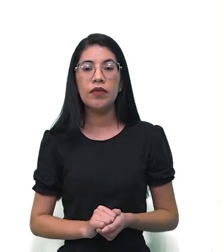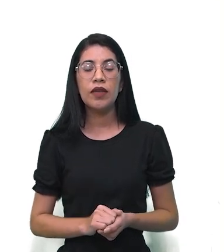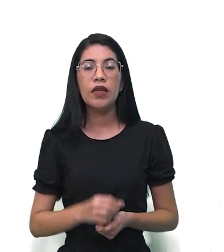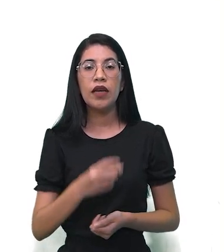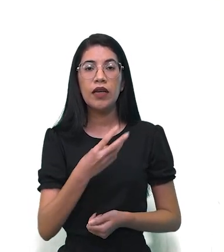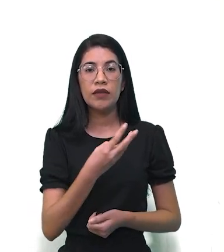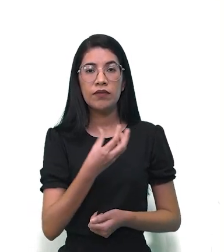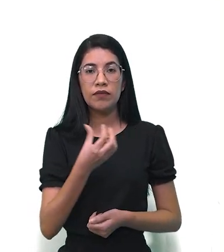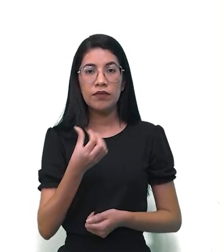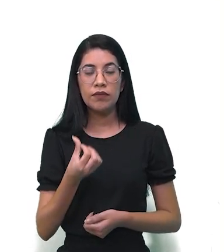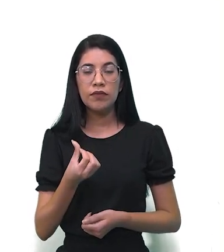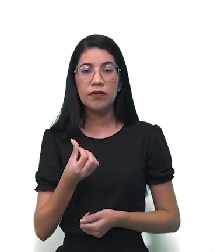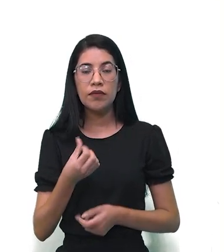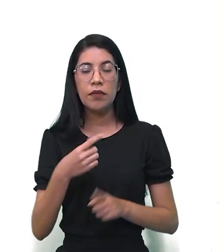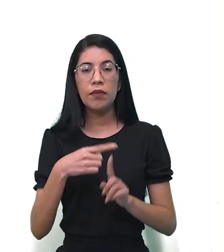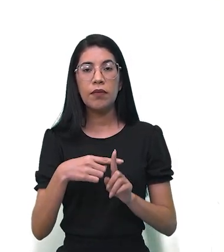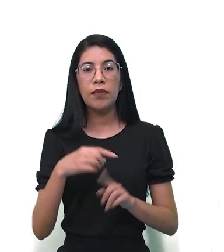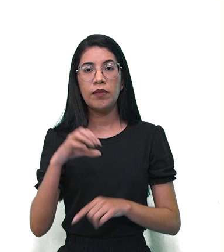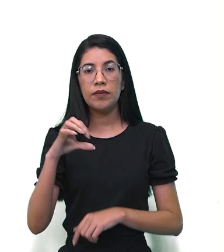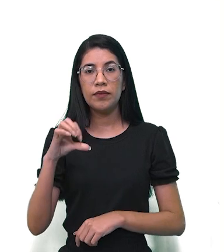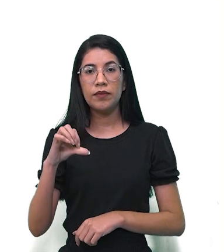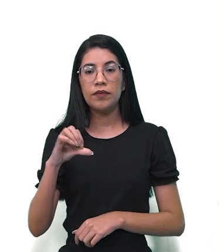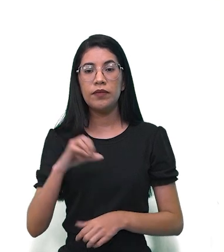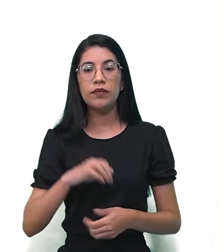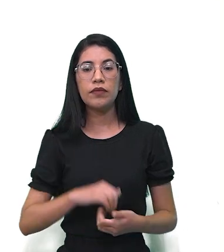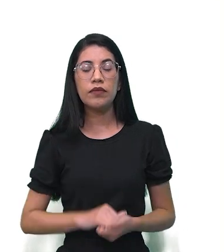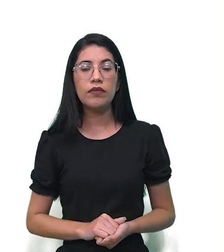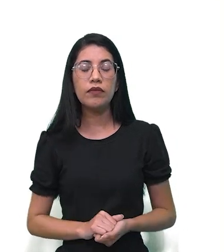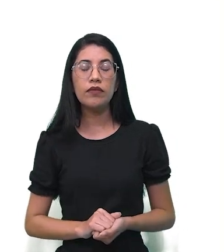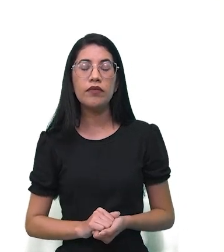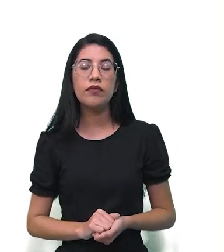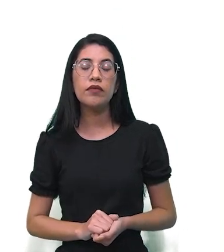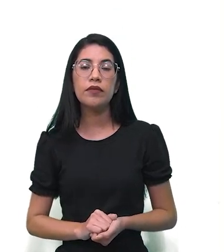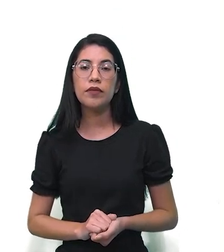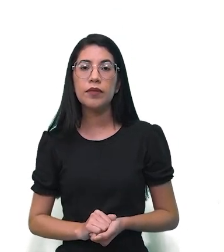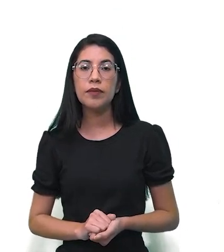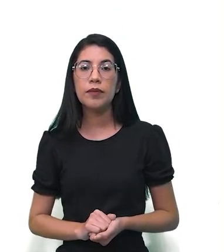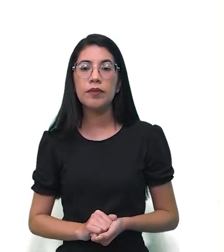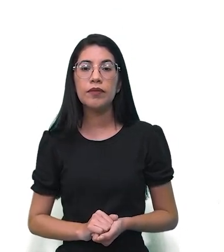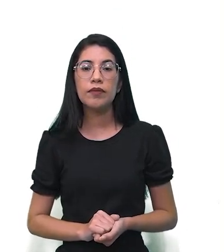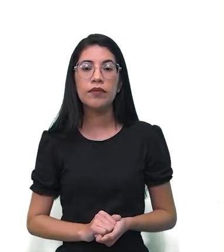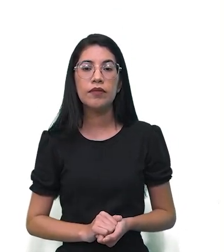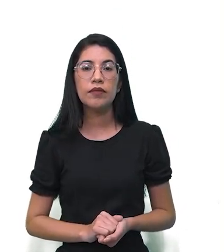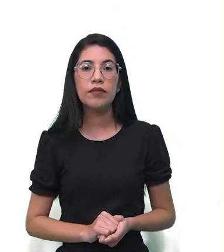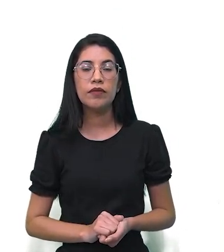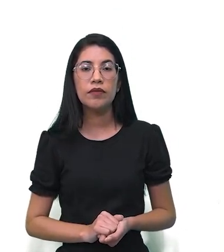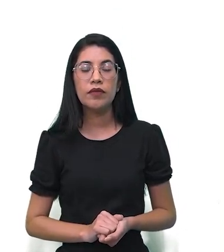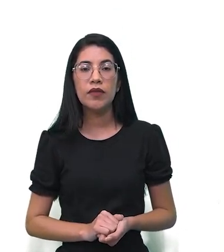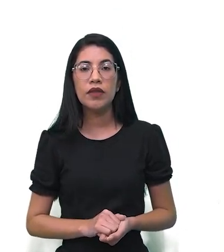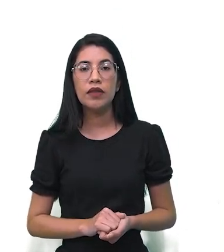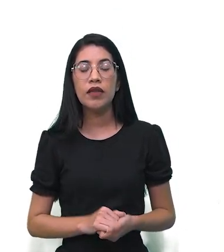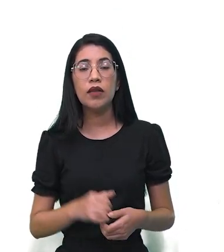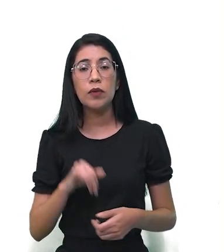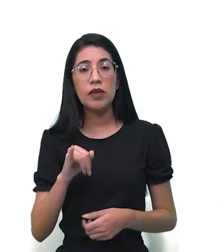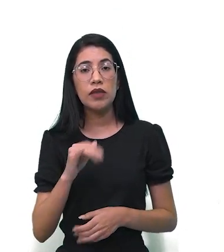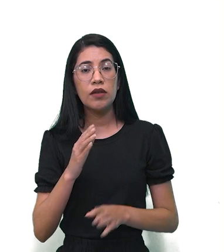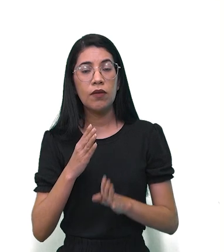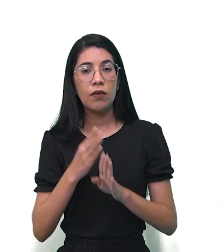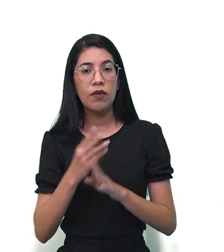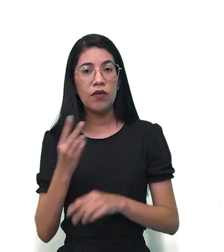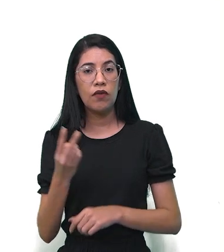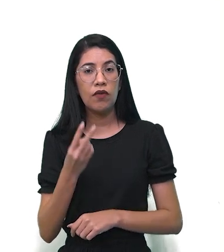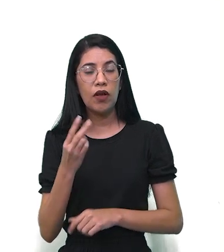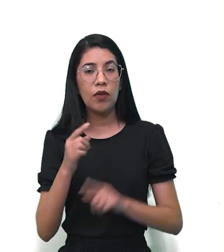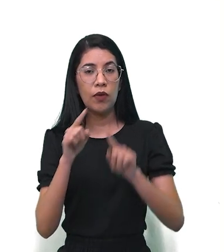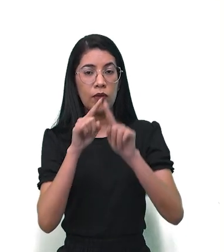36 de novo, né? Mais 9. Viram só? Então, a partir do valor